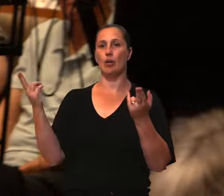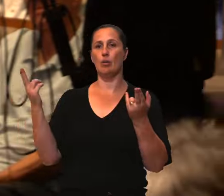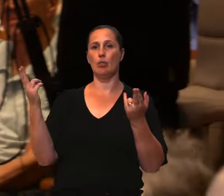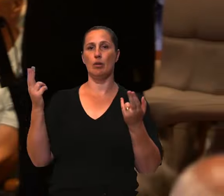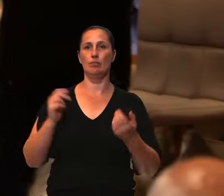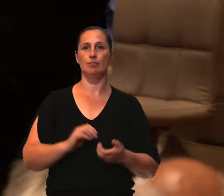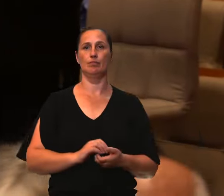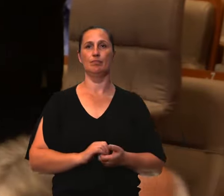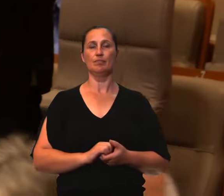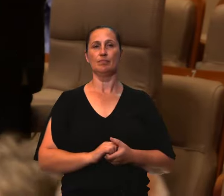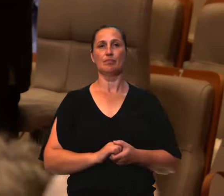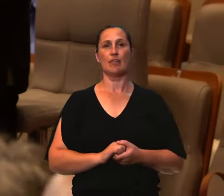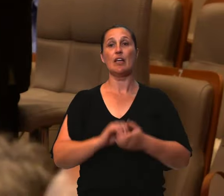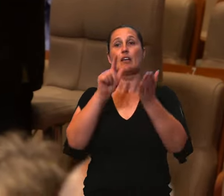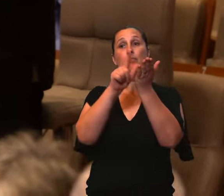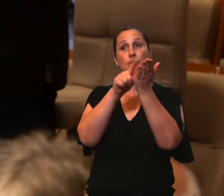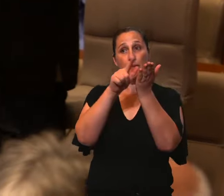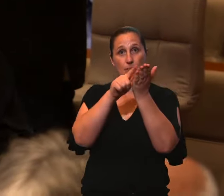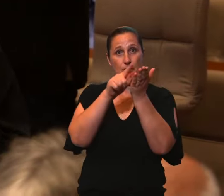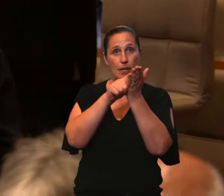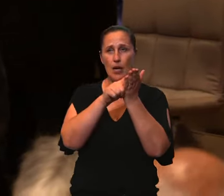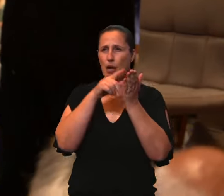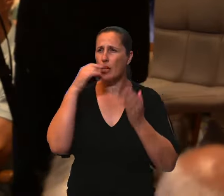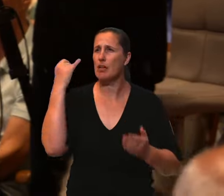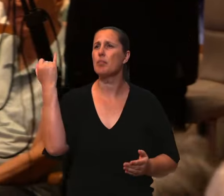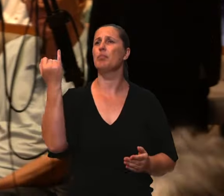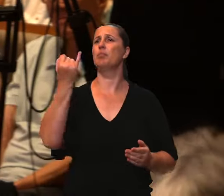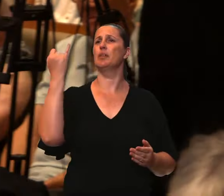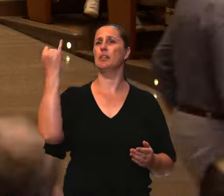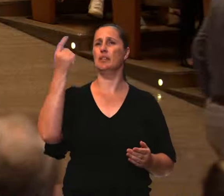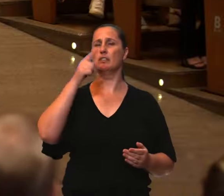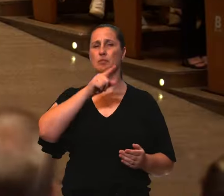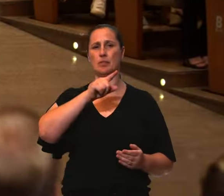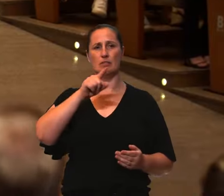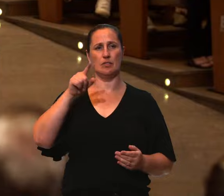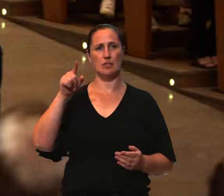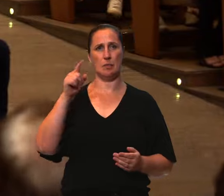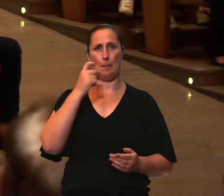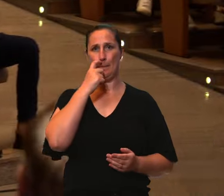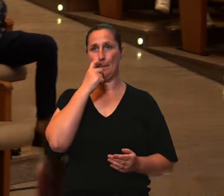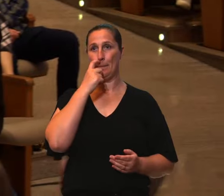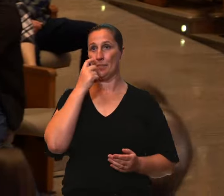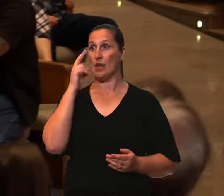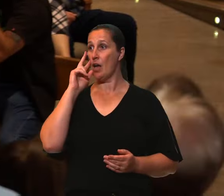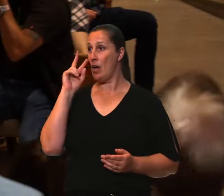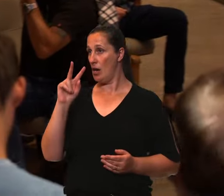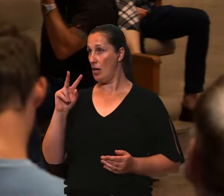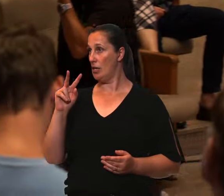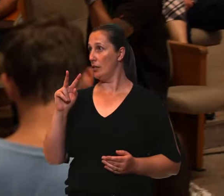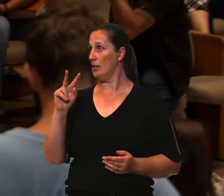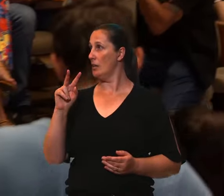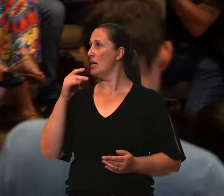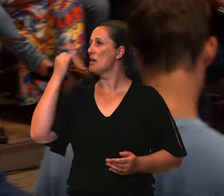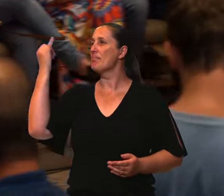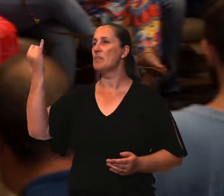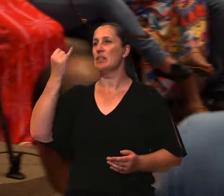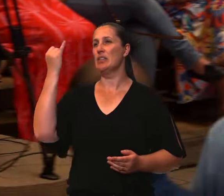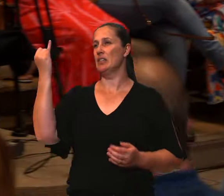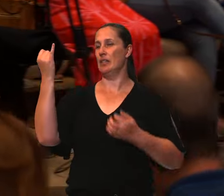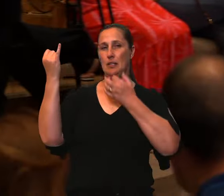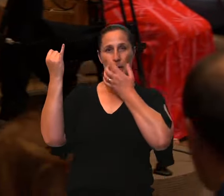aqui E esse papel é extremamente importante para você olha para mim olha mim